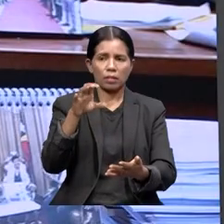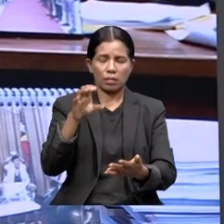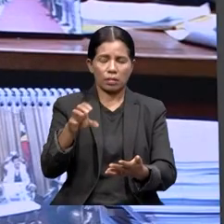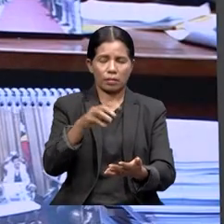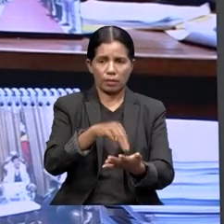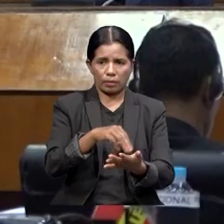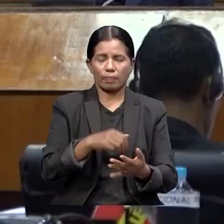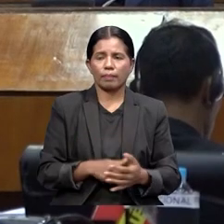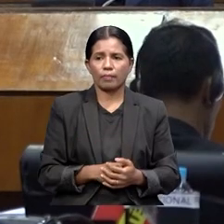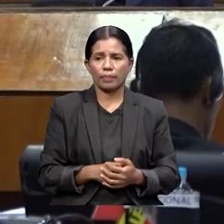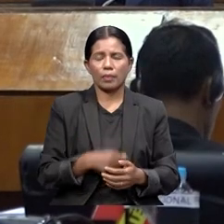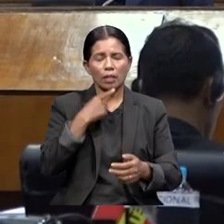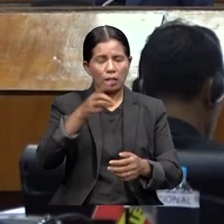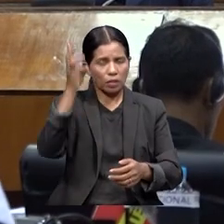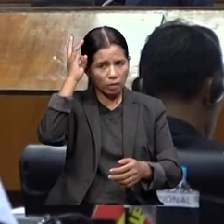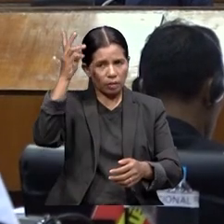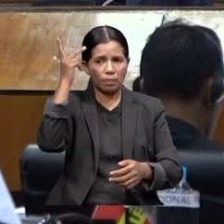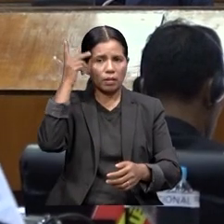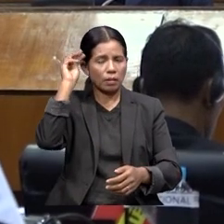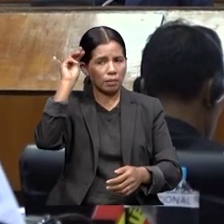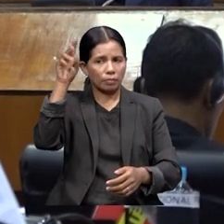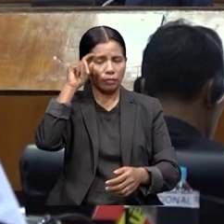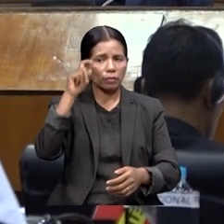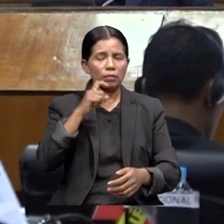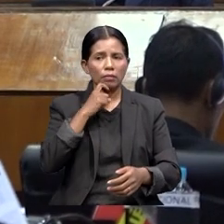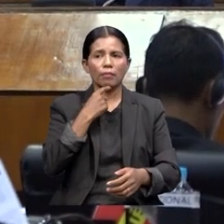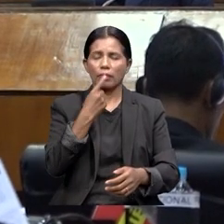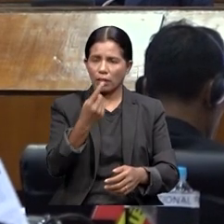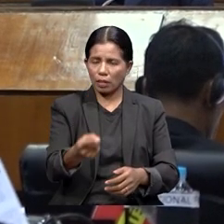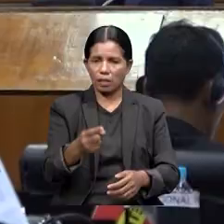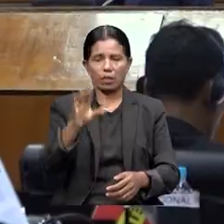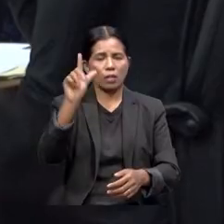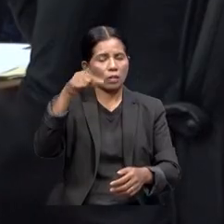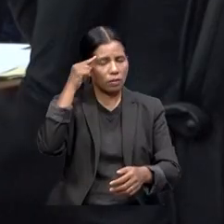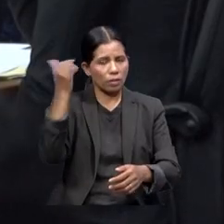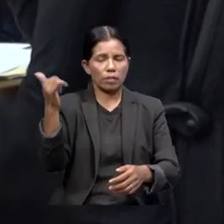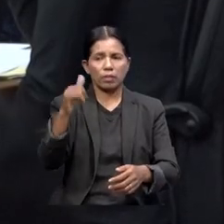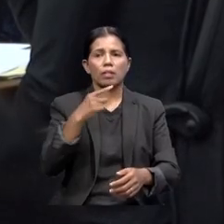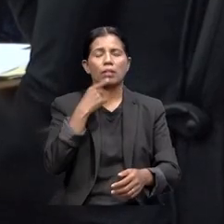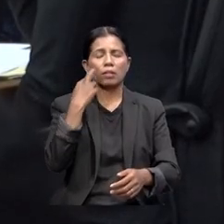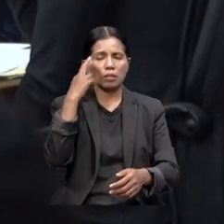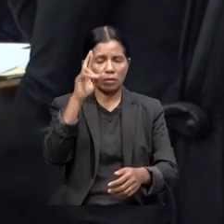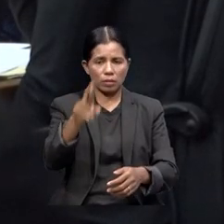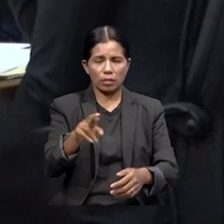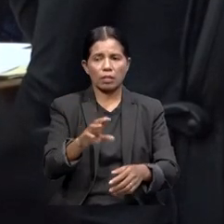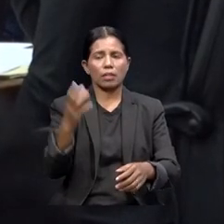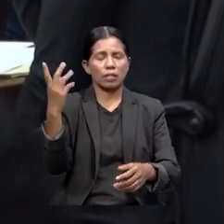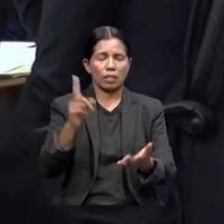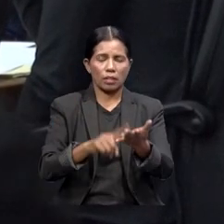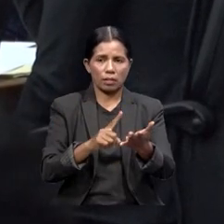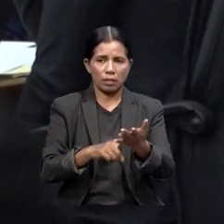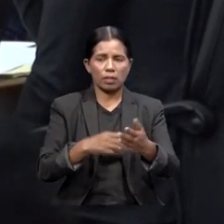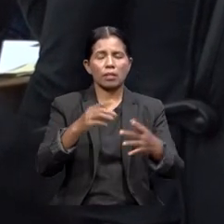45.466.094. Hatamba preocupação hirakne, primeiro-ministro Kairala Sanana Guzmão Hateten, governante Sira mak hatamba preocupação sirane e a debate